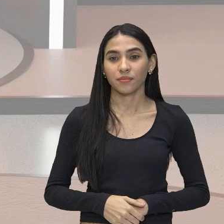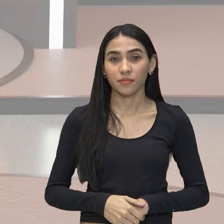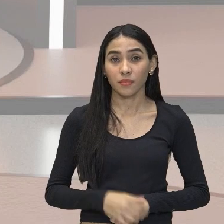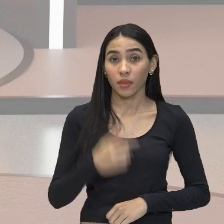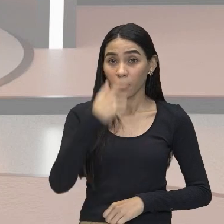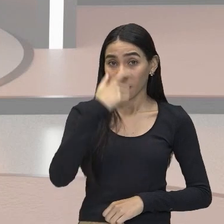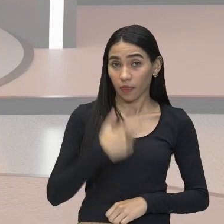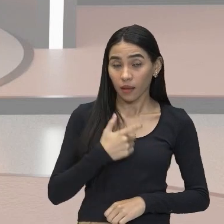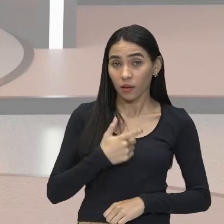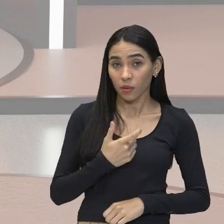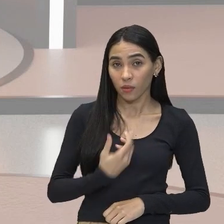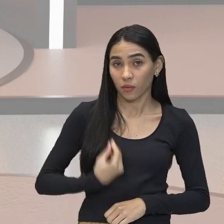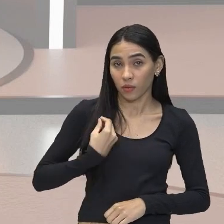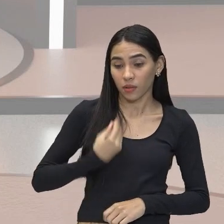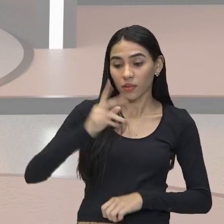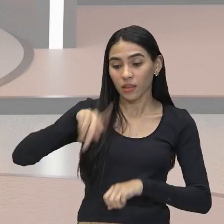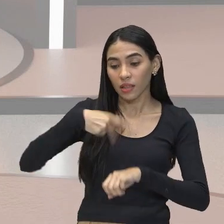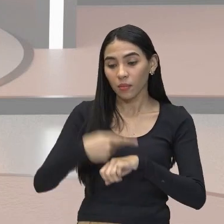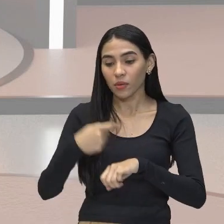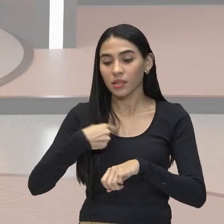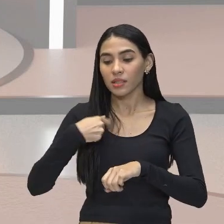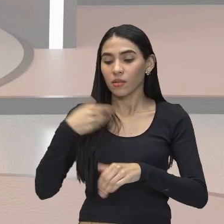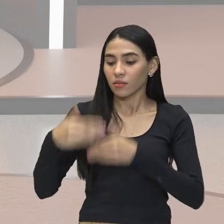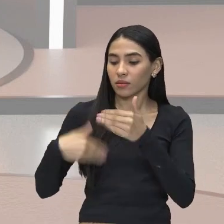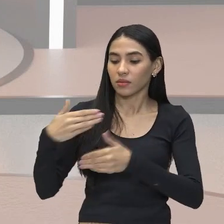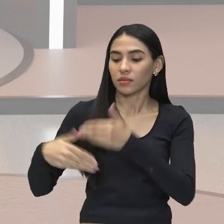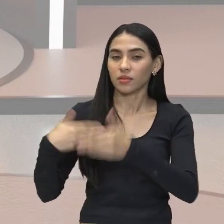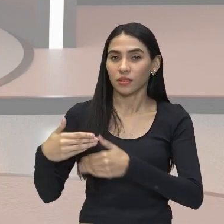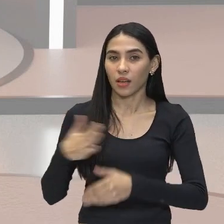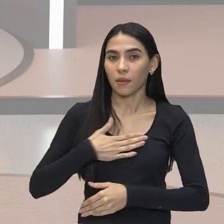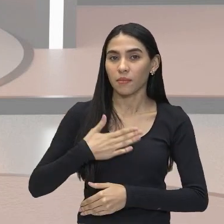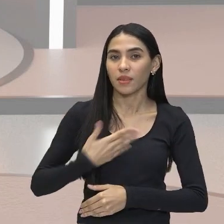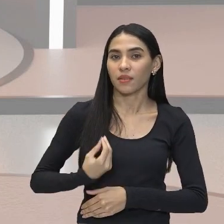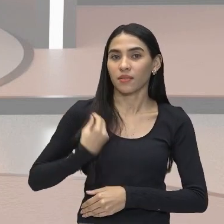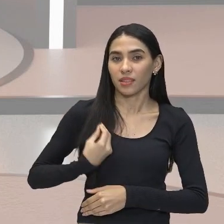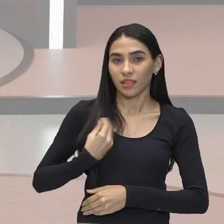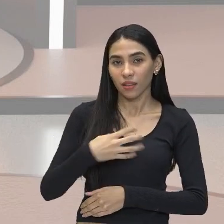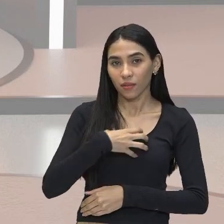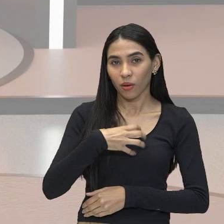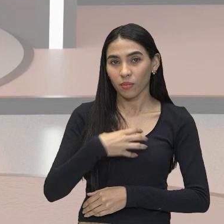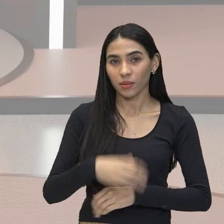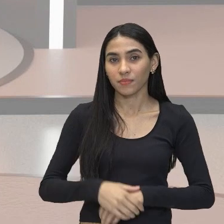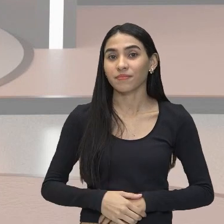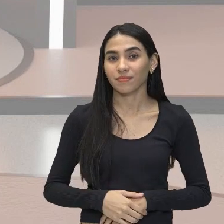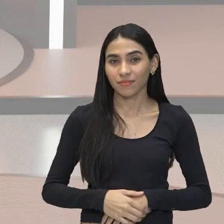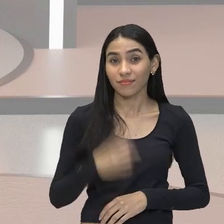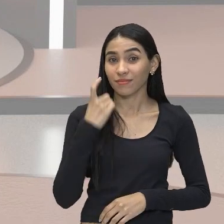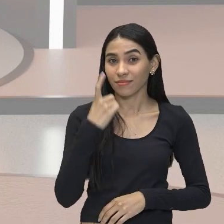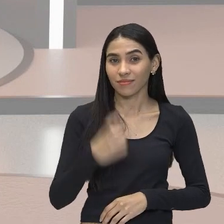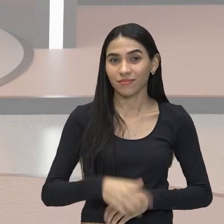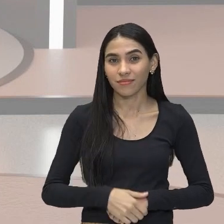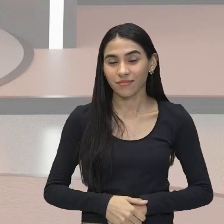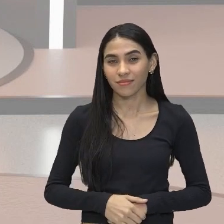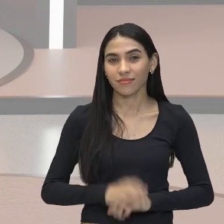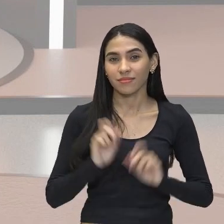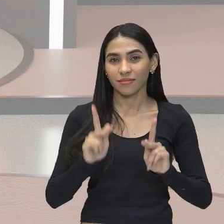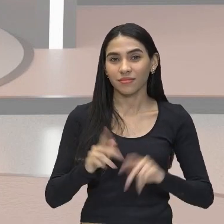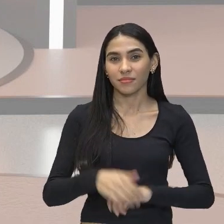existo, depois eu me defino, eu defino a minha essência. Olha só que interessante. Tá